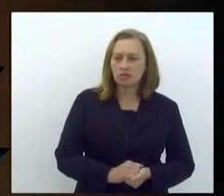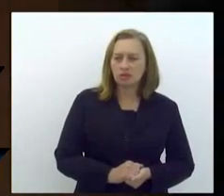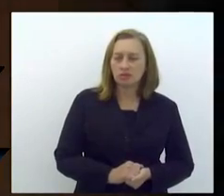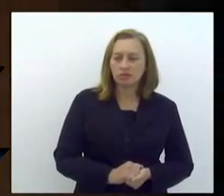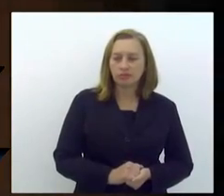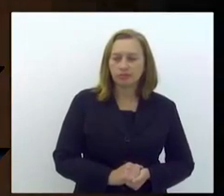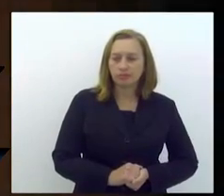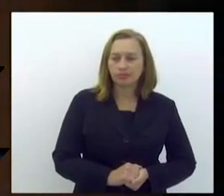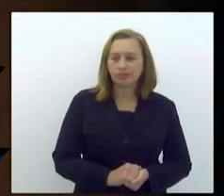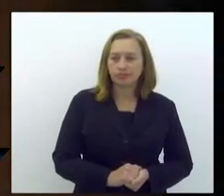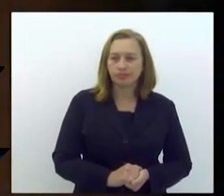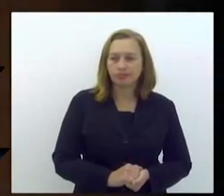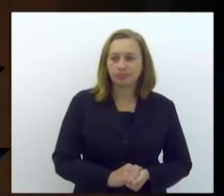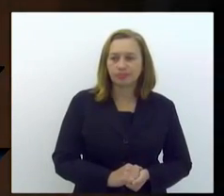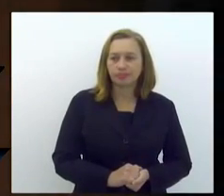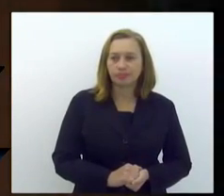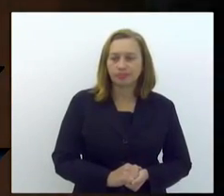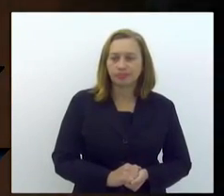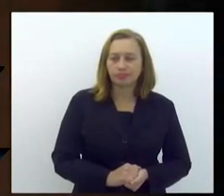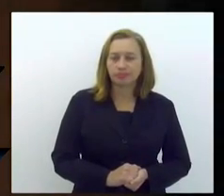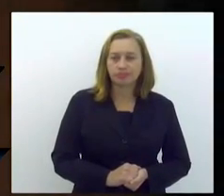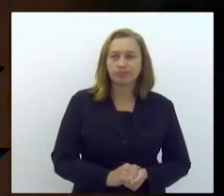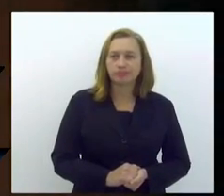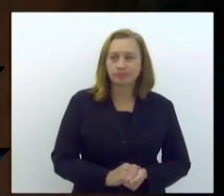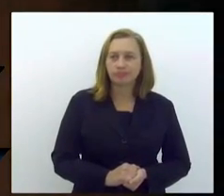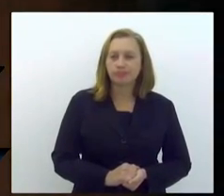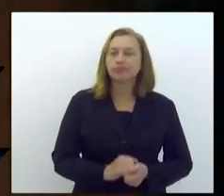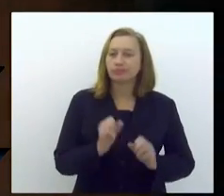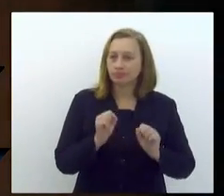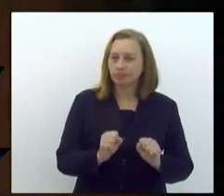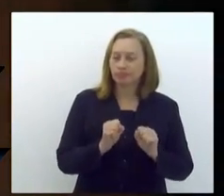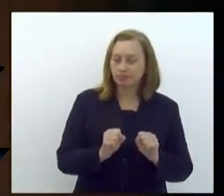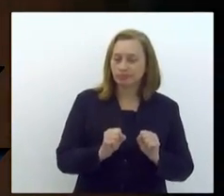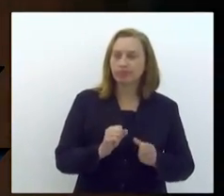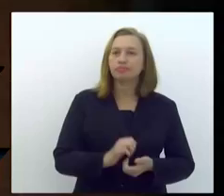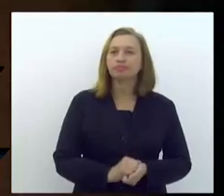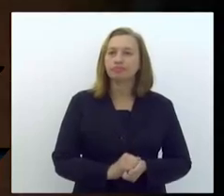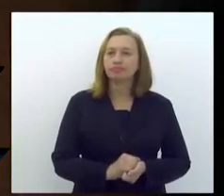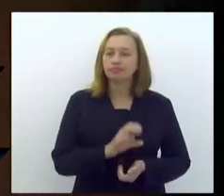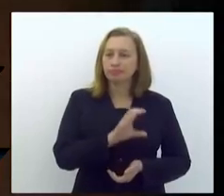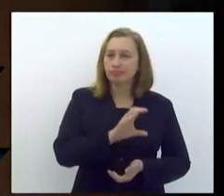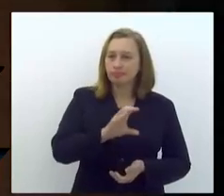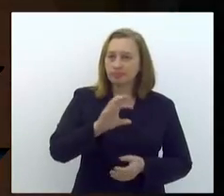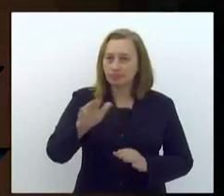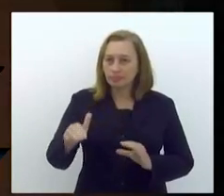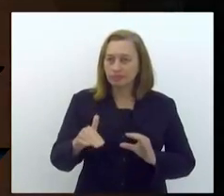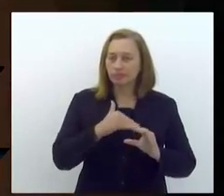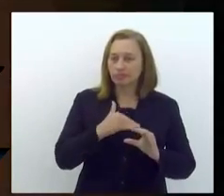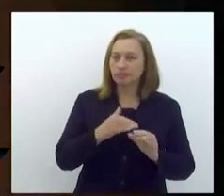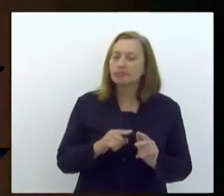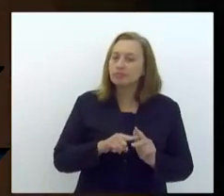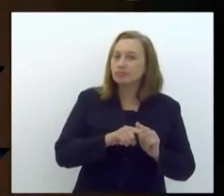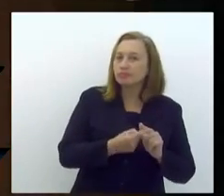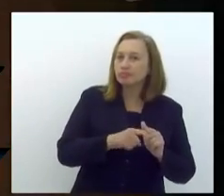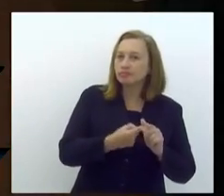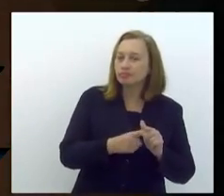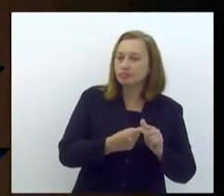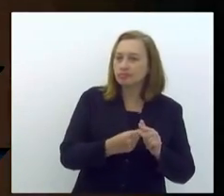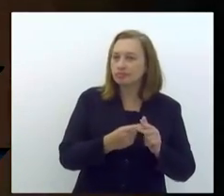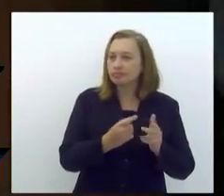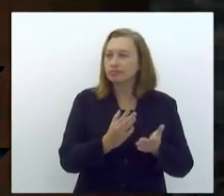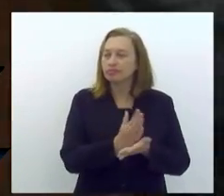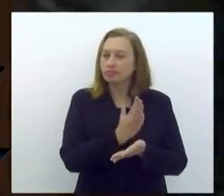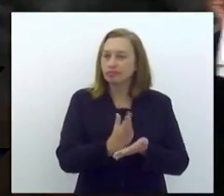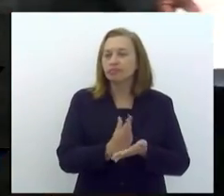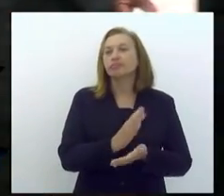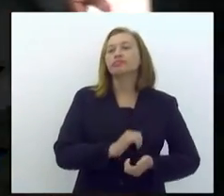projeto pediu a retirada de pauta e que a gente possa remetê-lo novamente a ccj para fazer pequenos ajustes no texto e